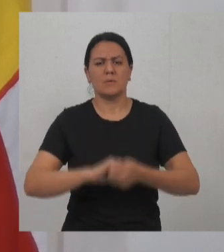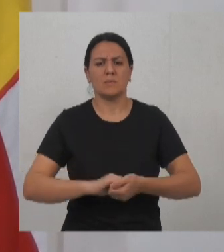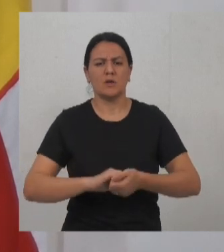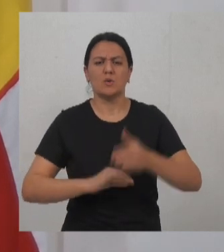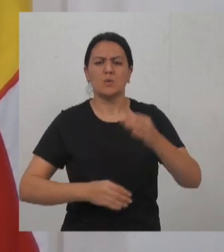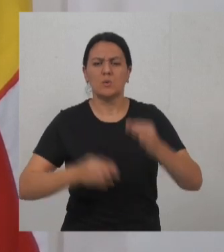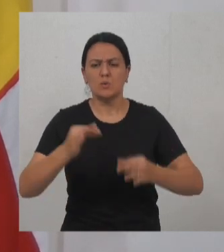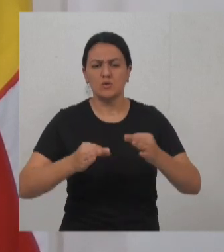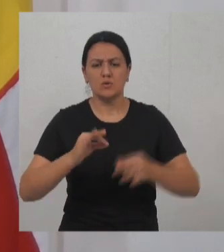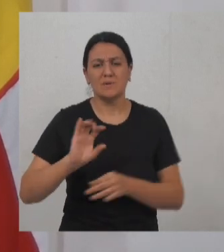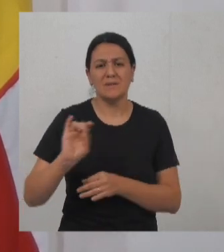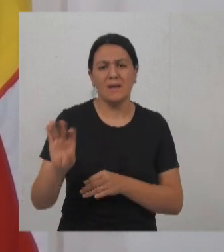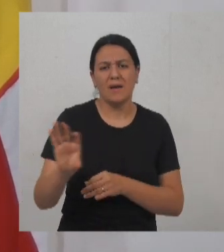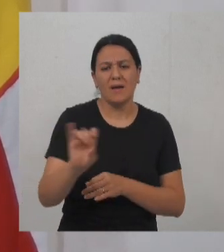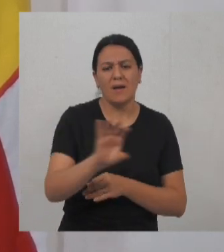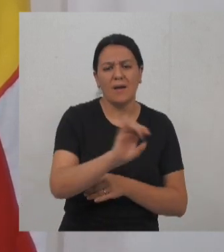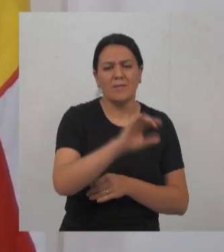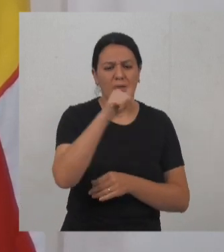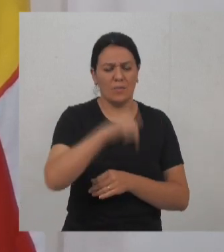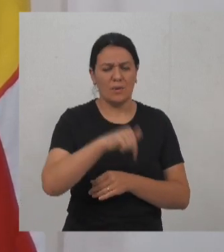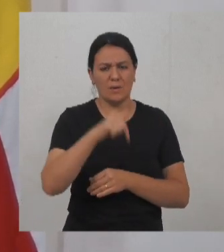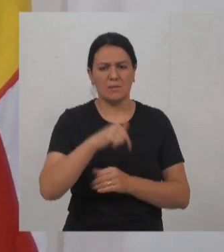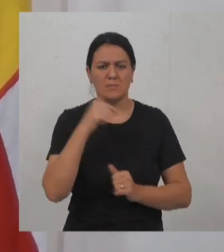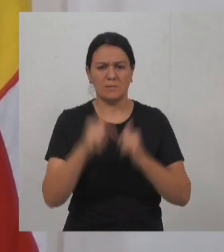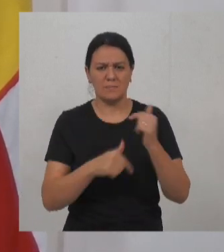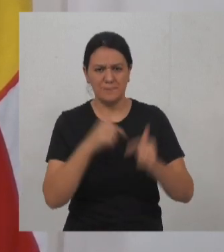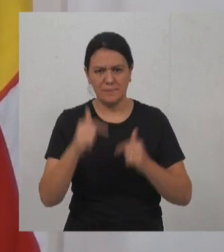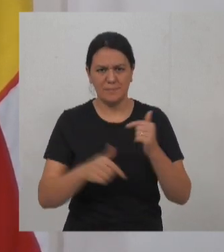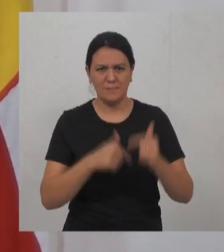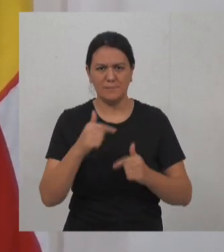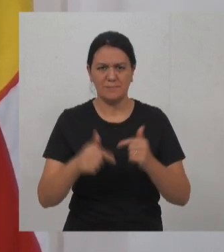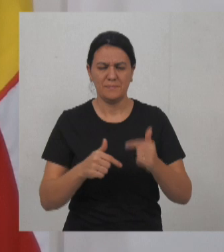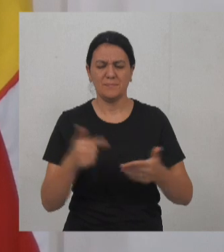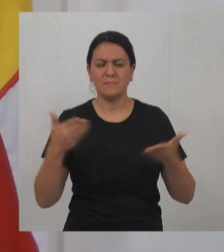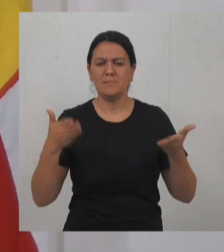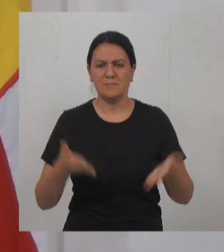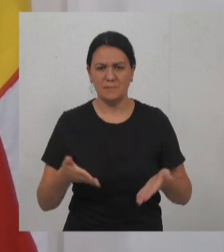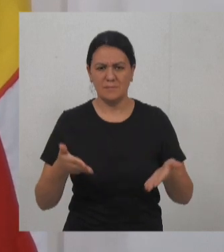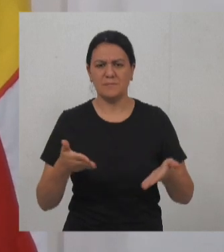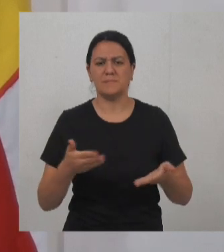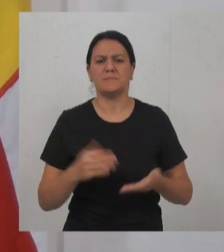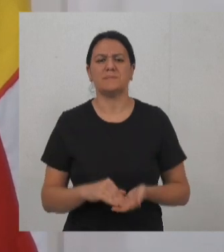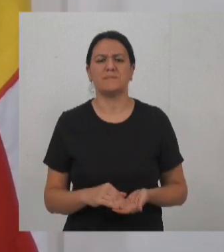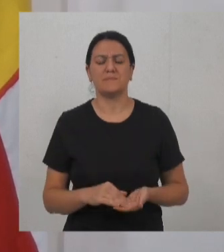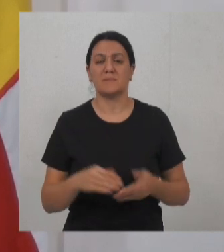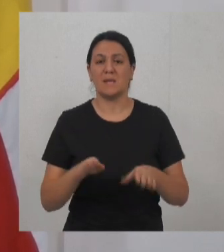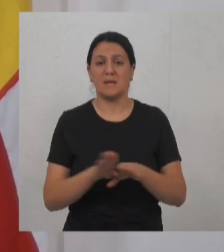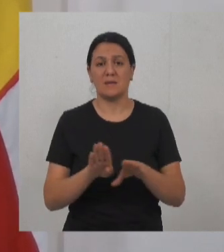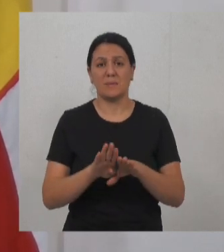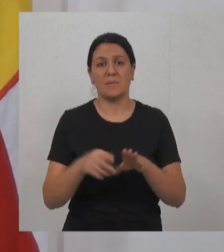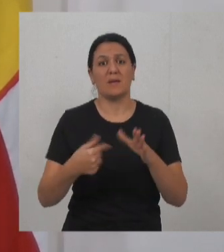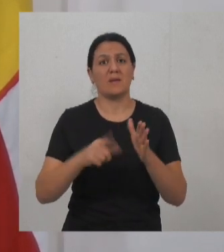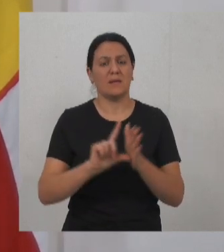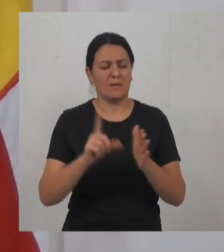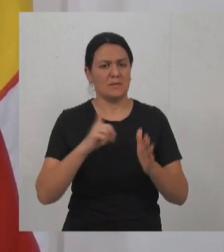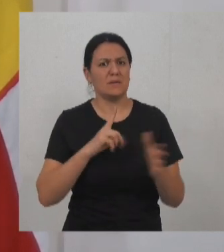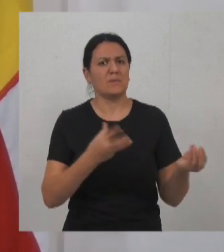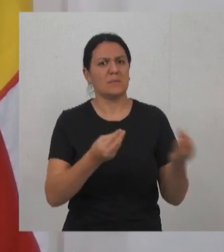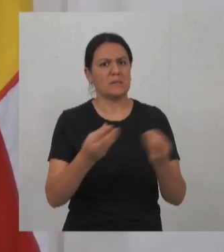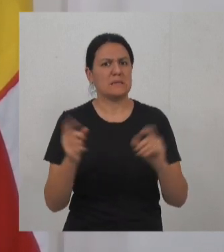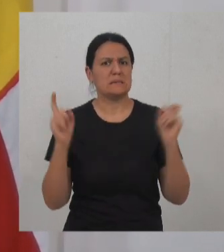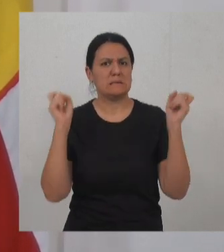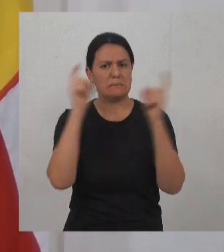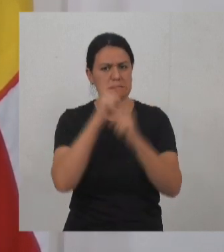juízes eleitorais, aqueles que estão no exercício das funções atualmente, aqueles que passaram pelas dificuldades